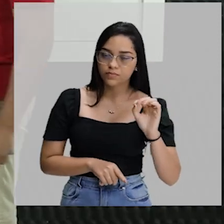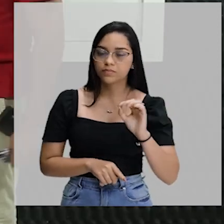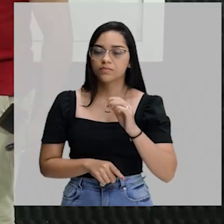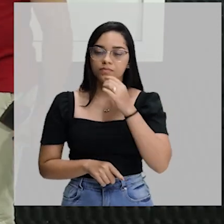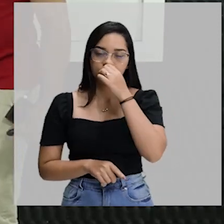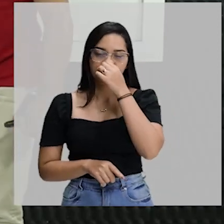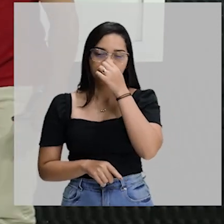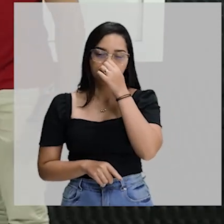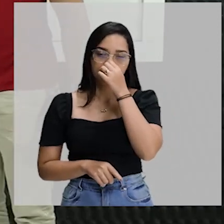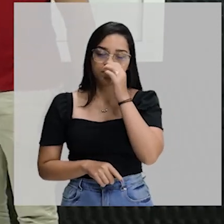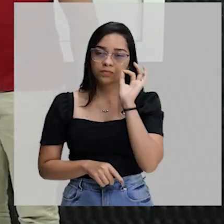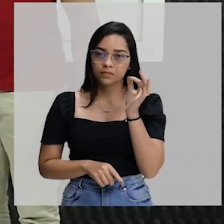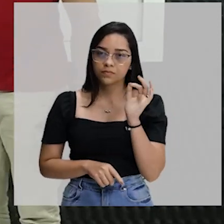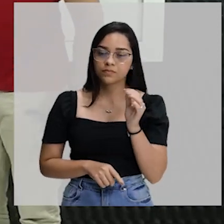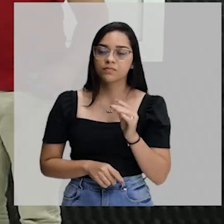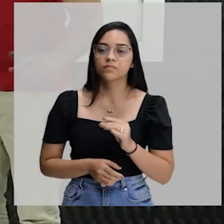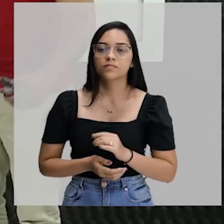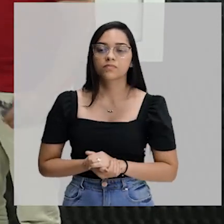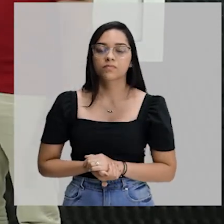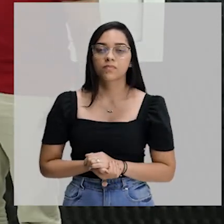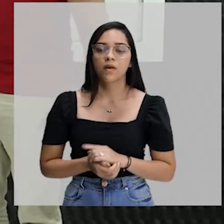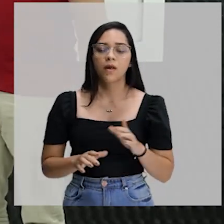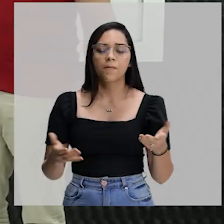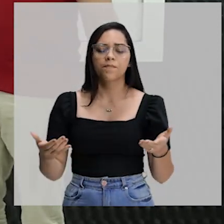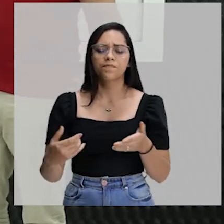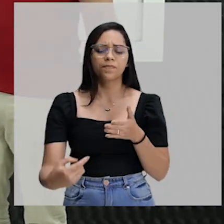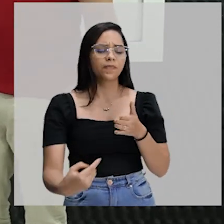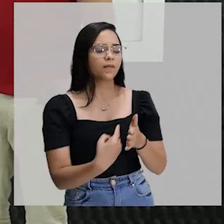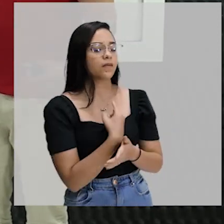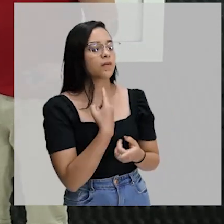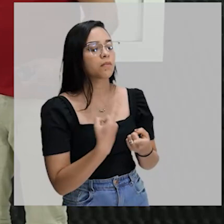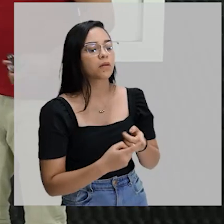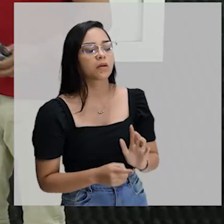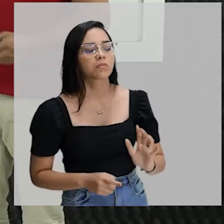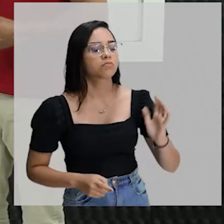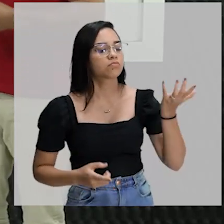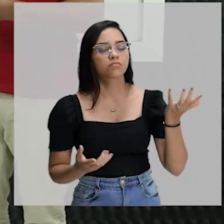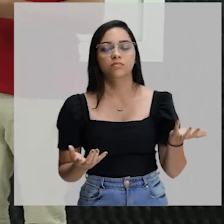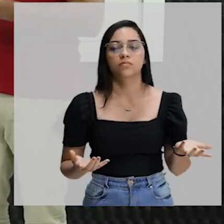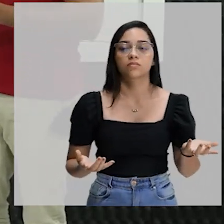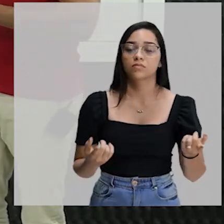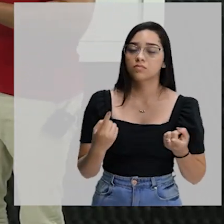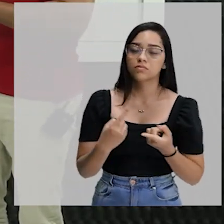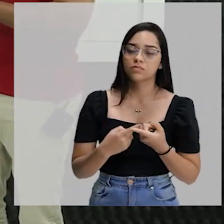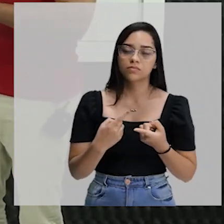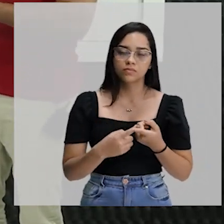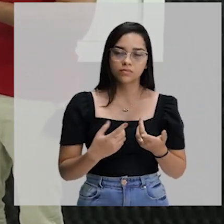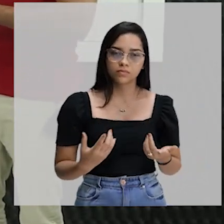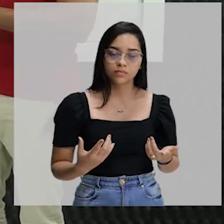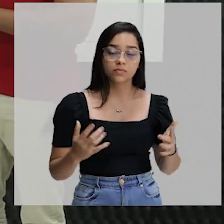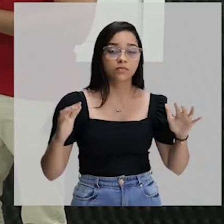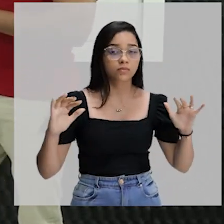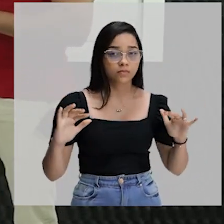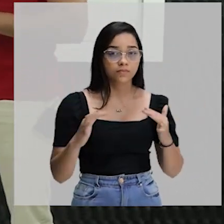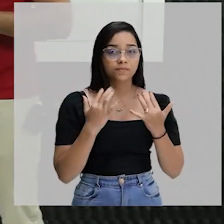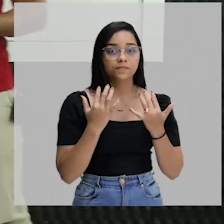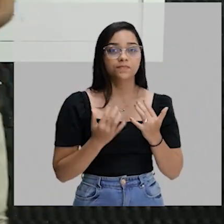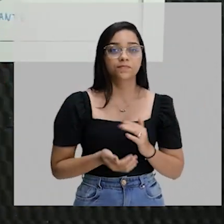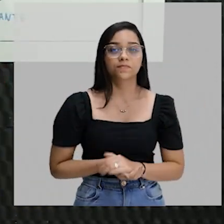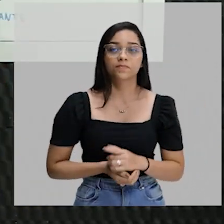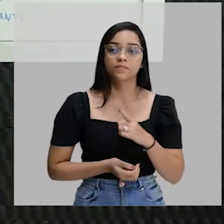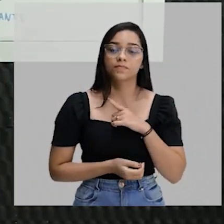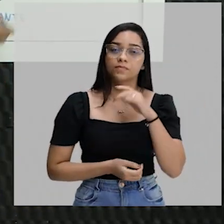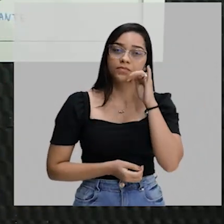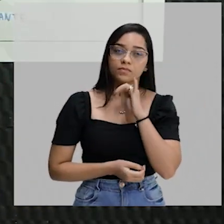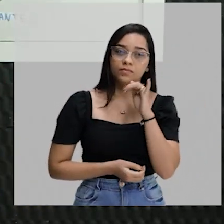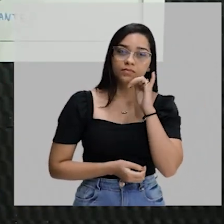Heterozigoto. Tá certo? Aí você me pergunta, por que isso acontece, professor? Vamos prestar bem atenção. Vou dar um